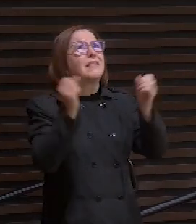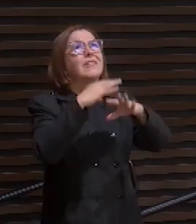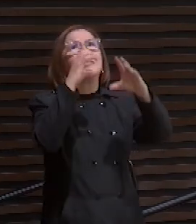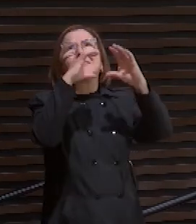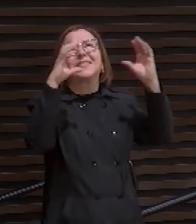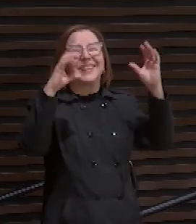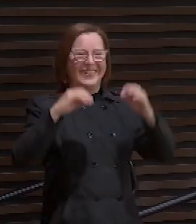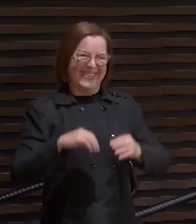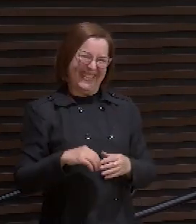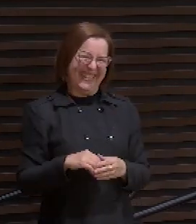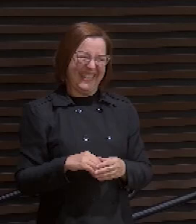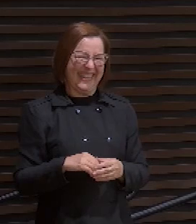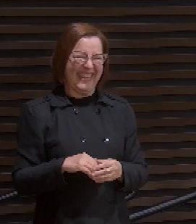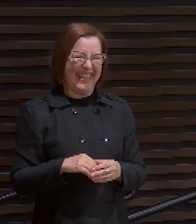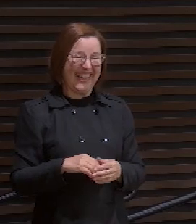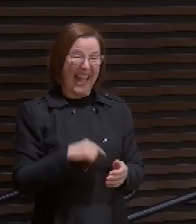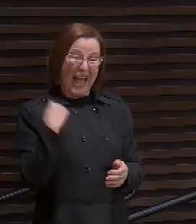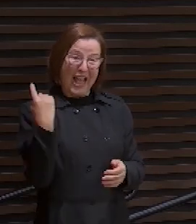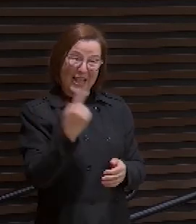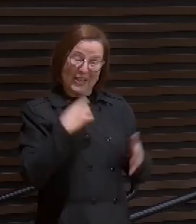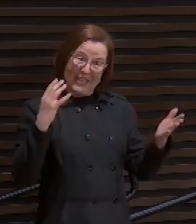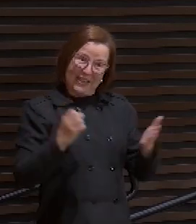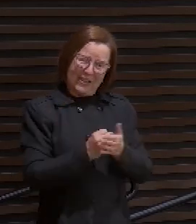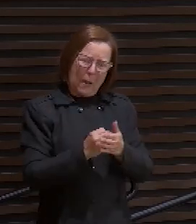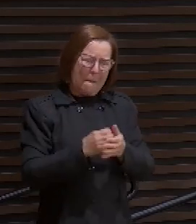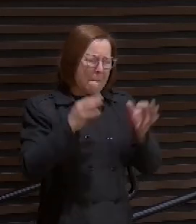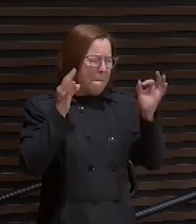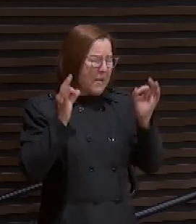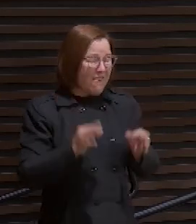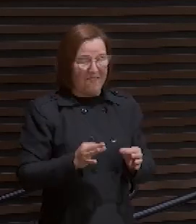A nossa salvação é tão perfeita que não tem